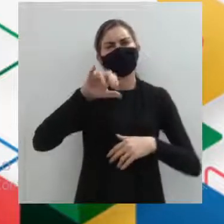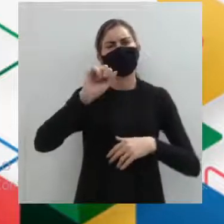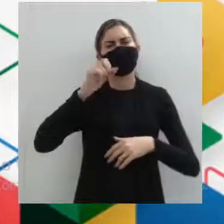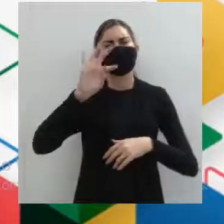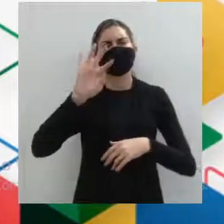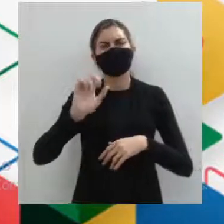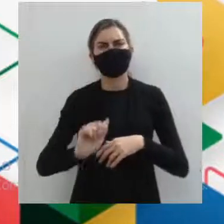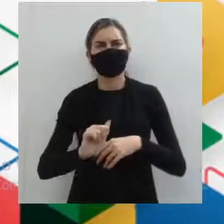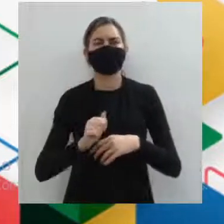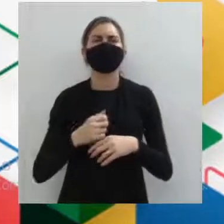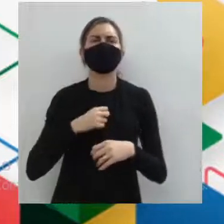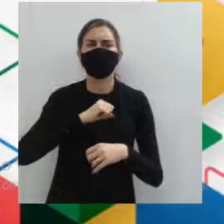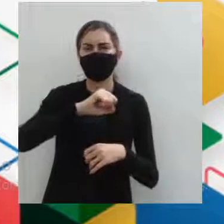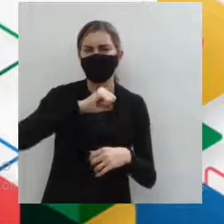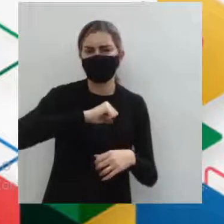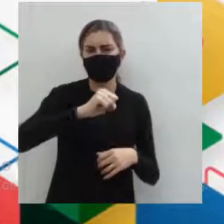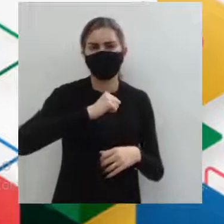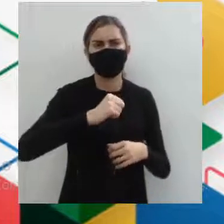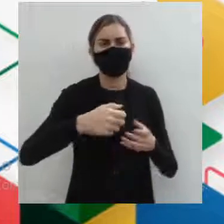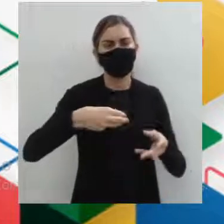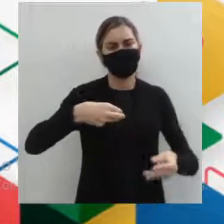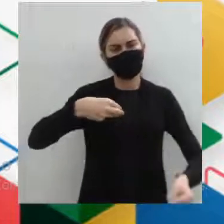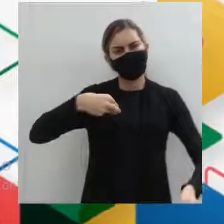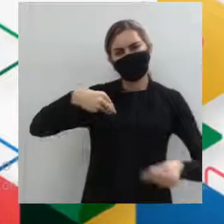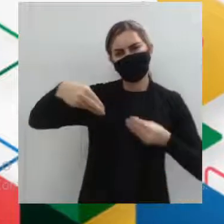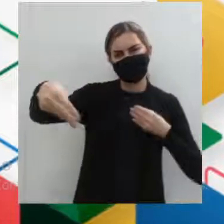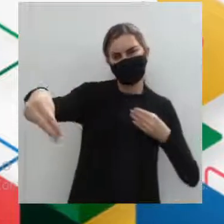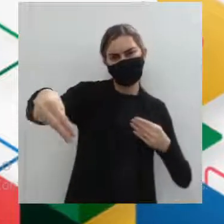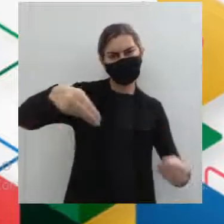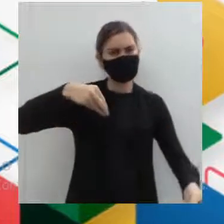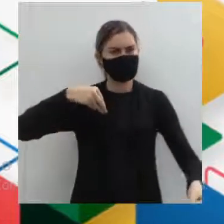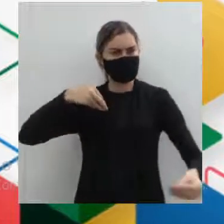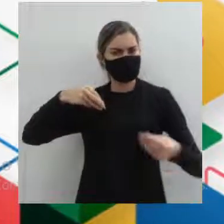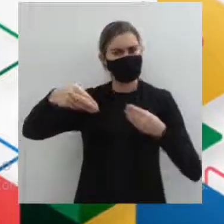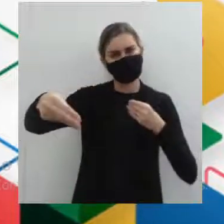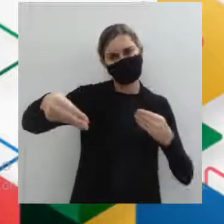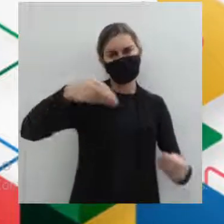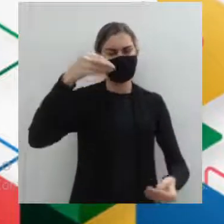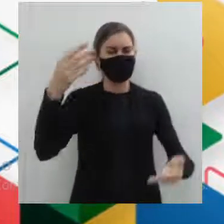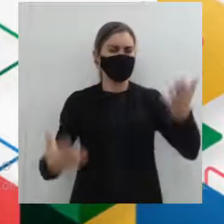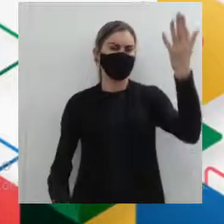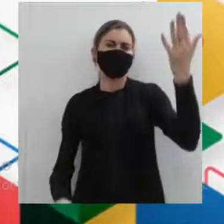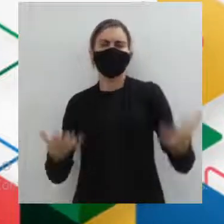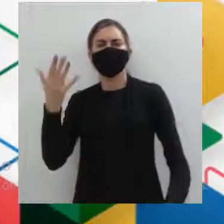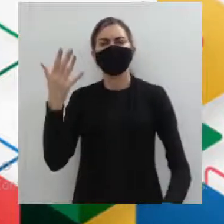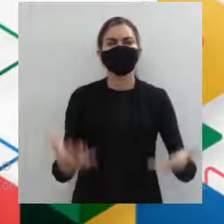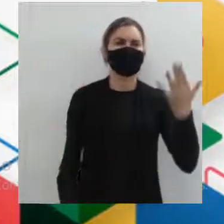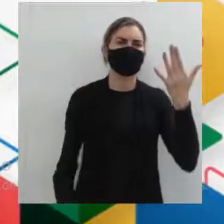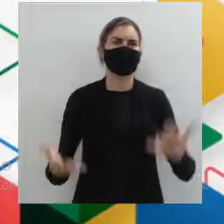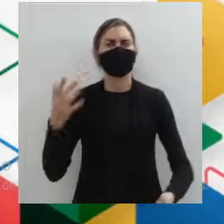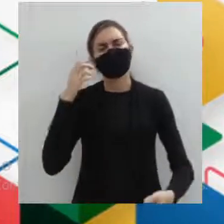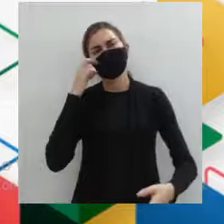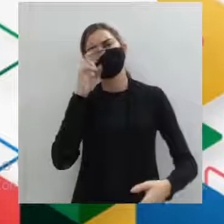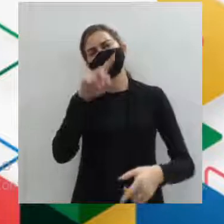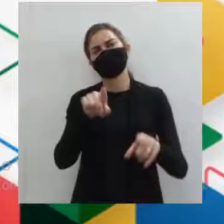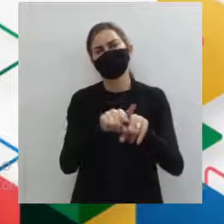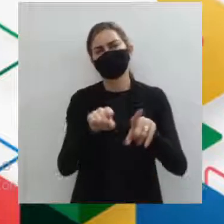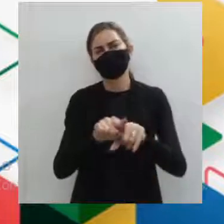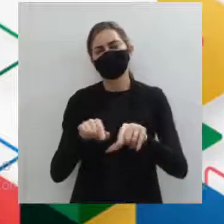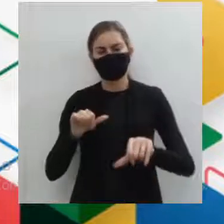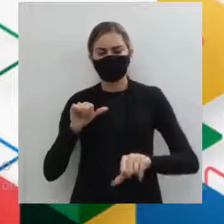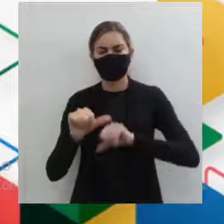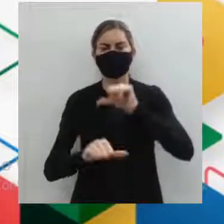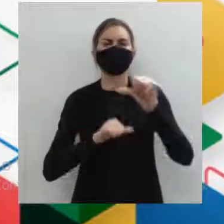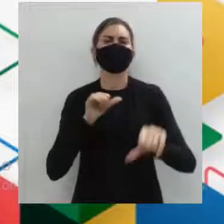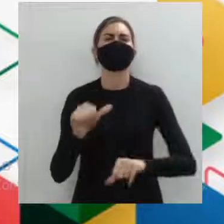correndo ali, né? Está fazendo uma flexibilidade, está trabalhando com equilíbrio, Veja que ela também está mudando de